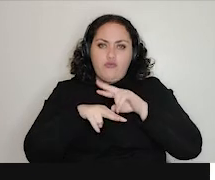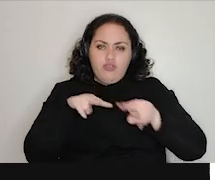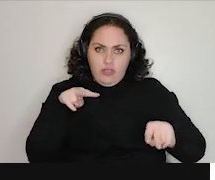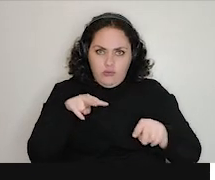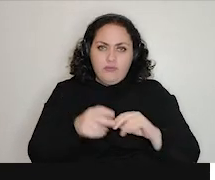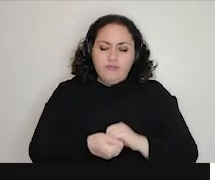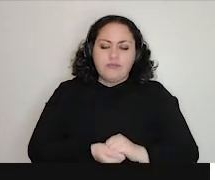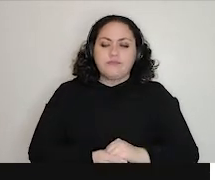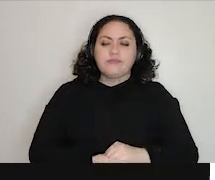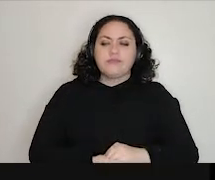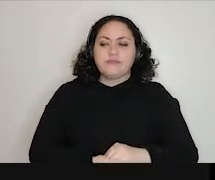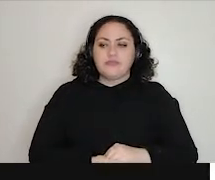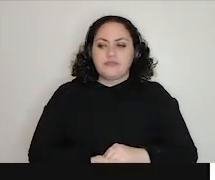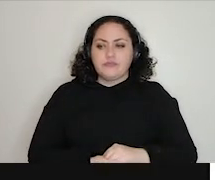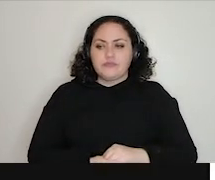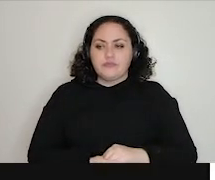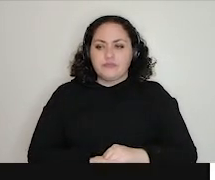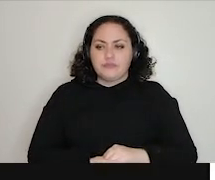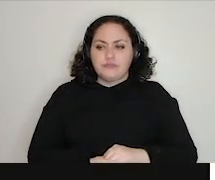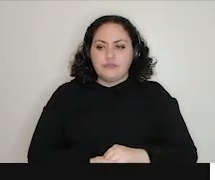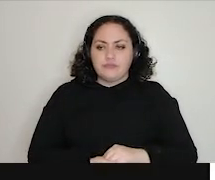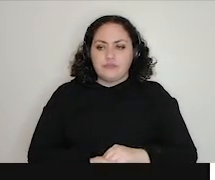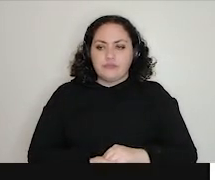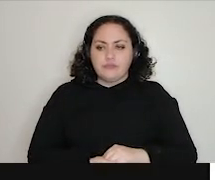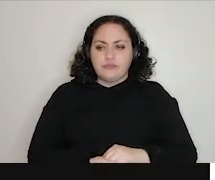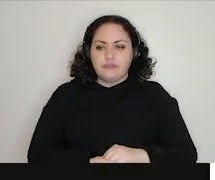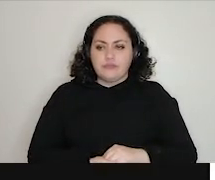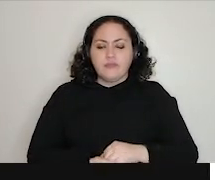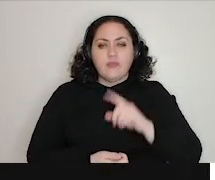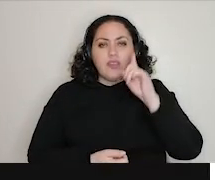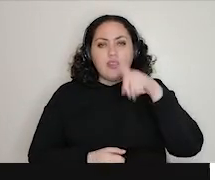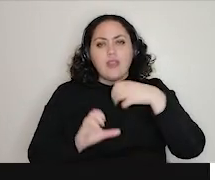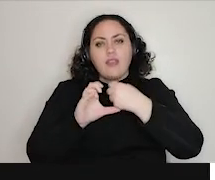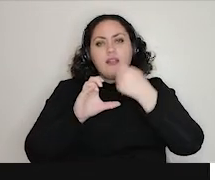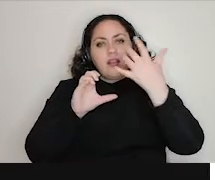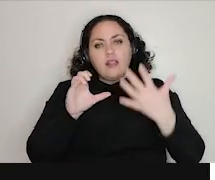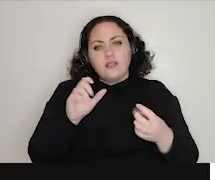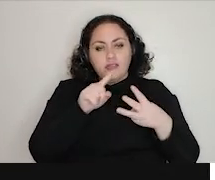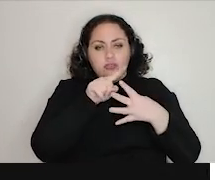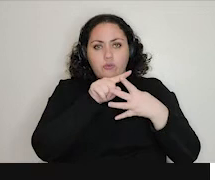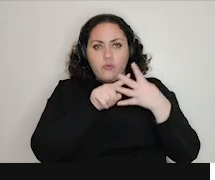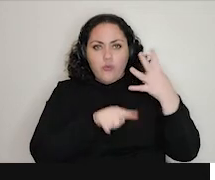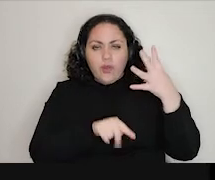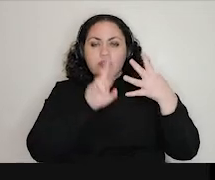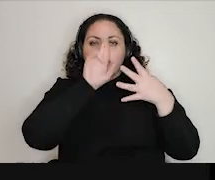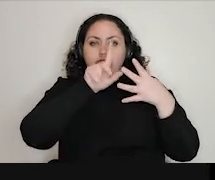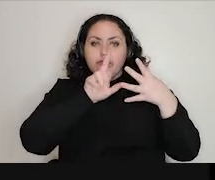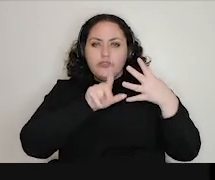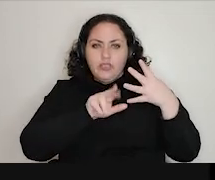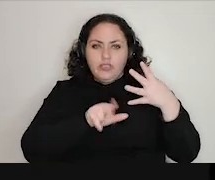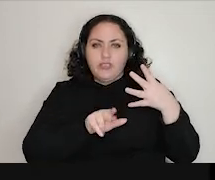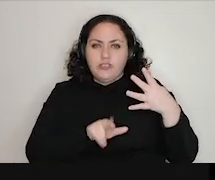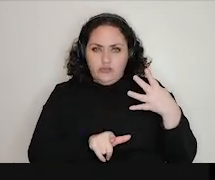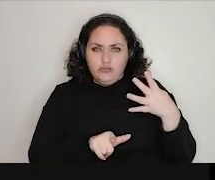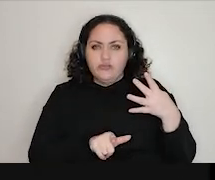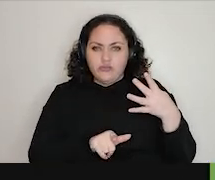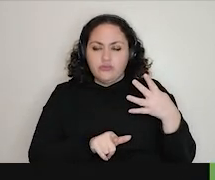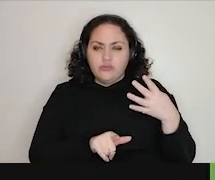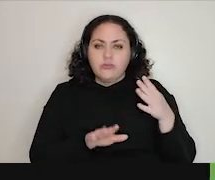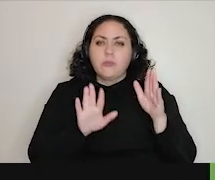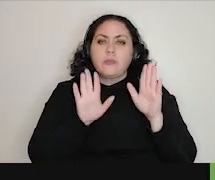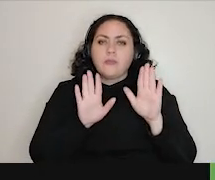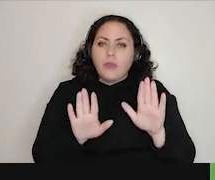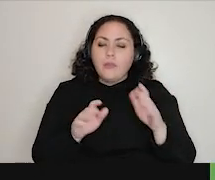sexual. Né? Deixa eu pegar aqui. E que são elementos que são separados, são